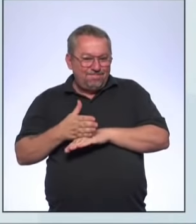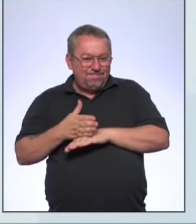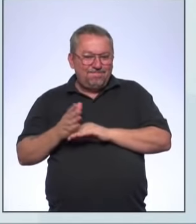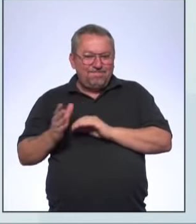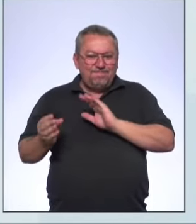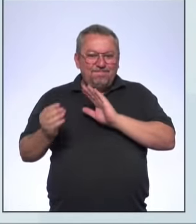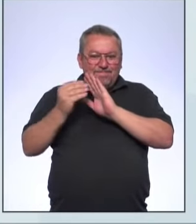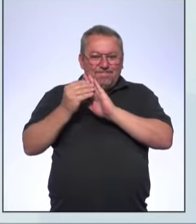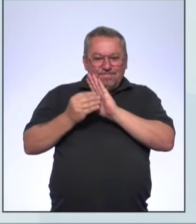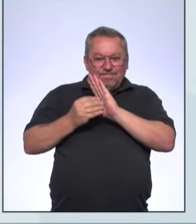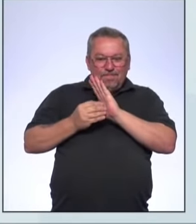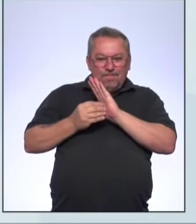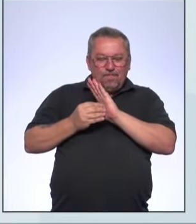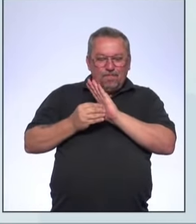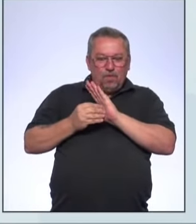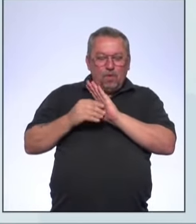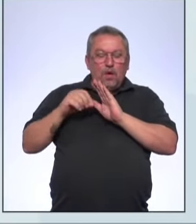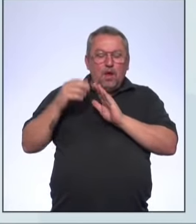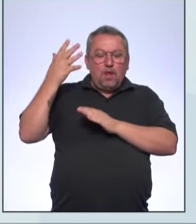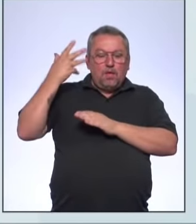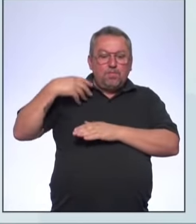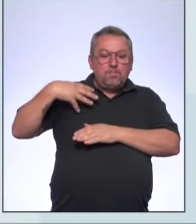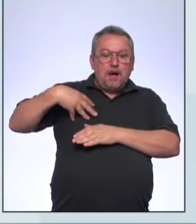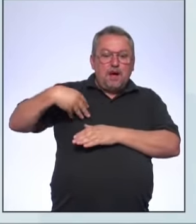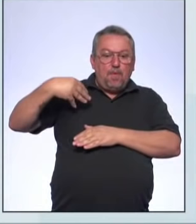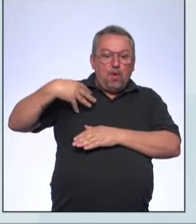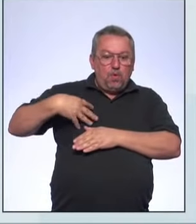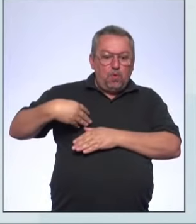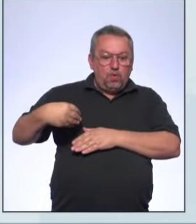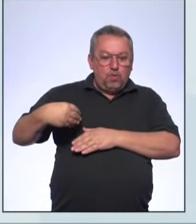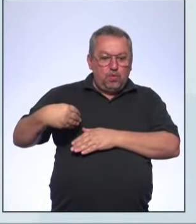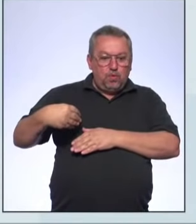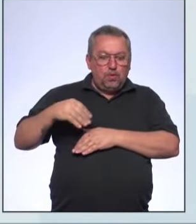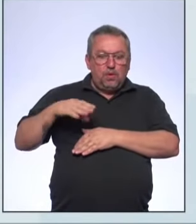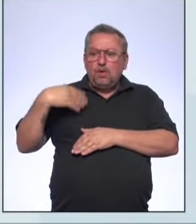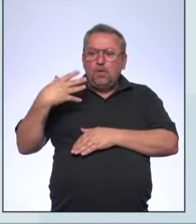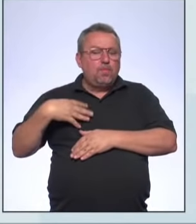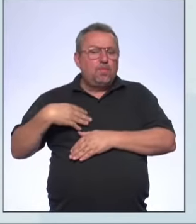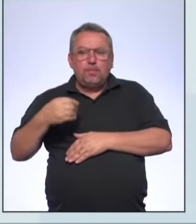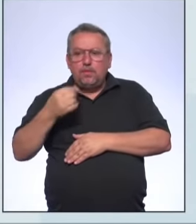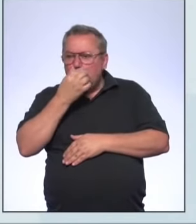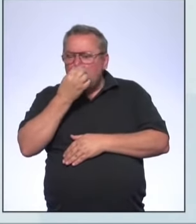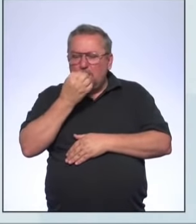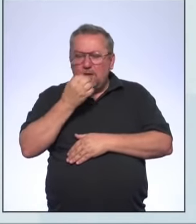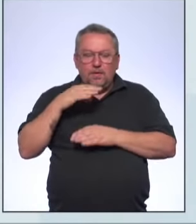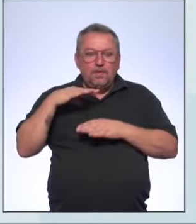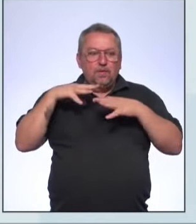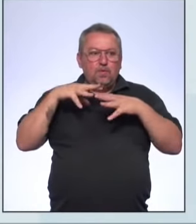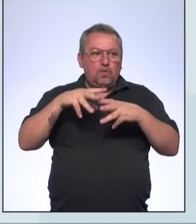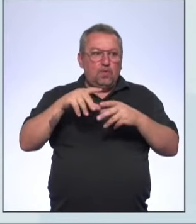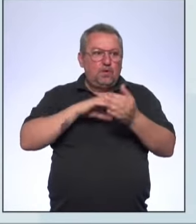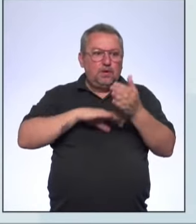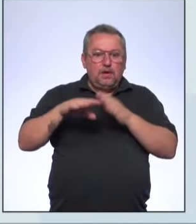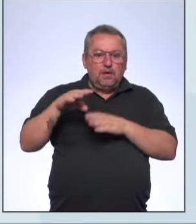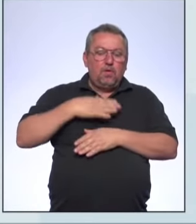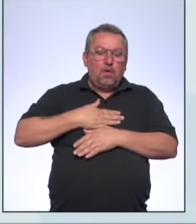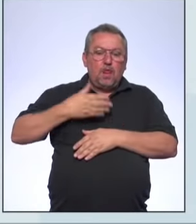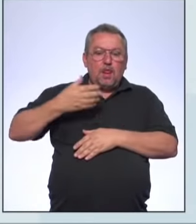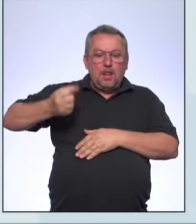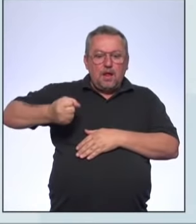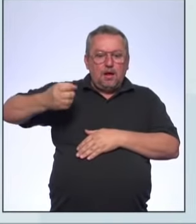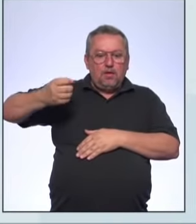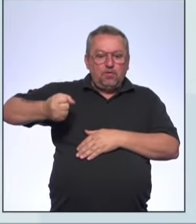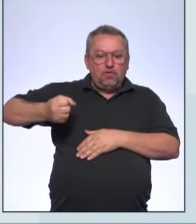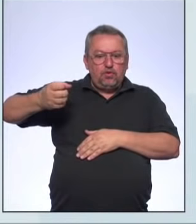coloca então quê que são humanos são animais mamíferos quais são os animais mamíferos os mamíferos são aqueles que tomam leite